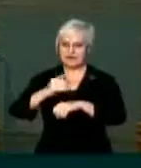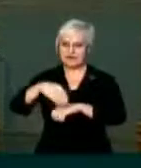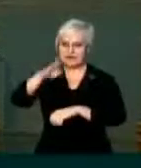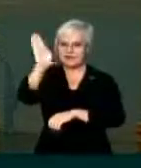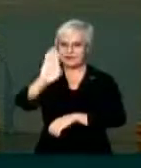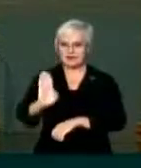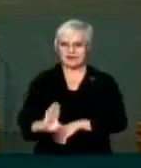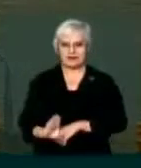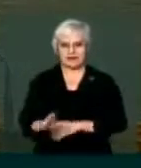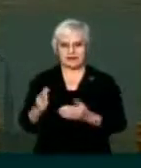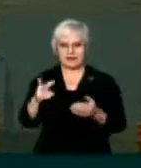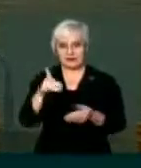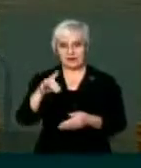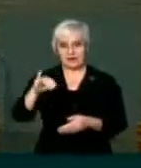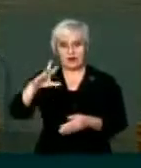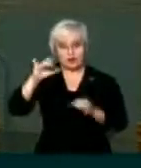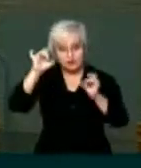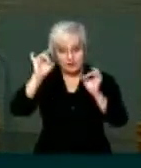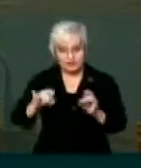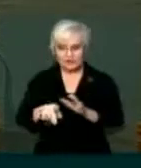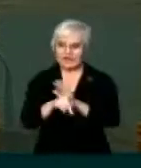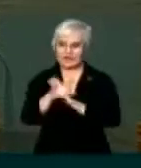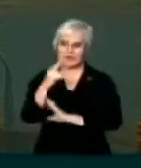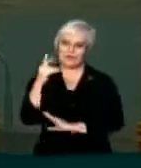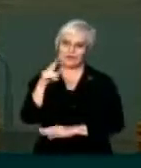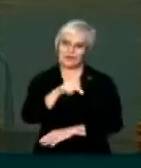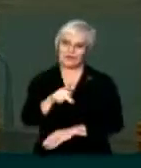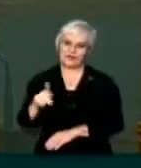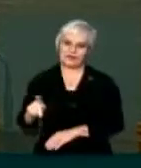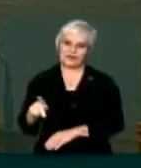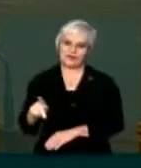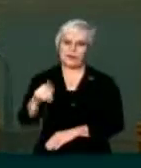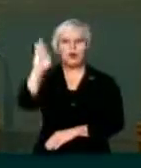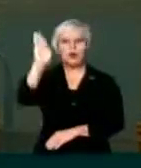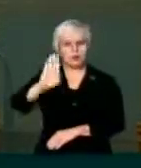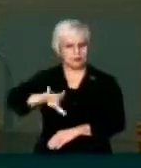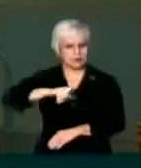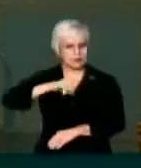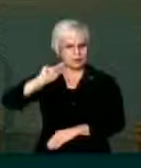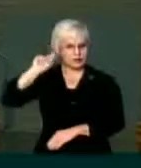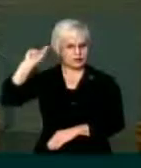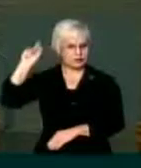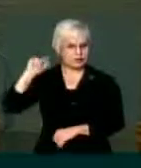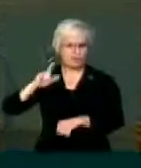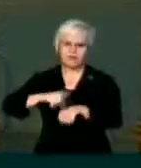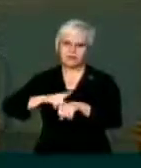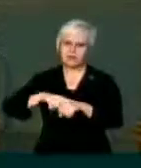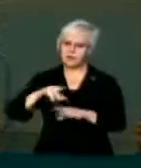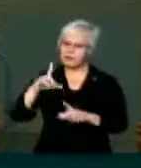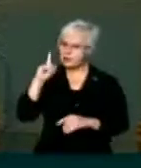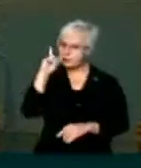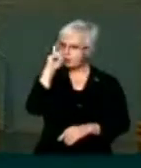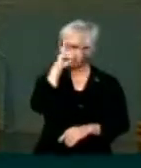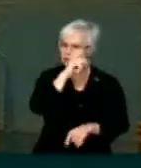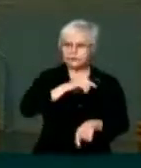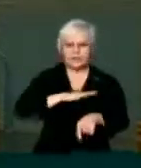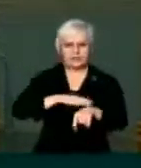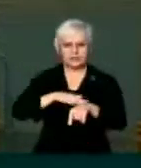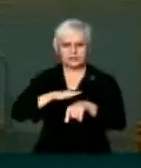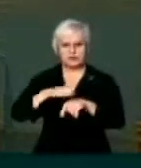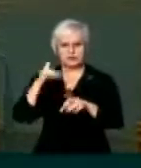Afinal de contas, é o dia do professor. O Brasil viveu momentos de grande dificuldade na sua